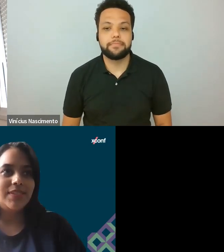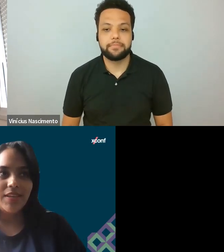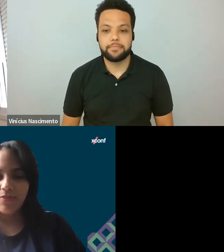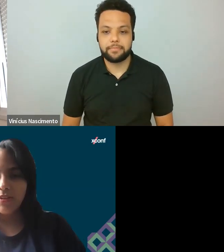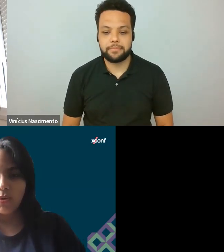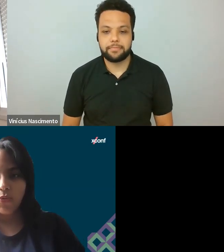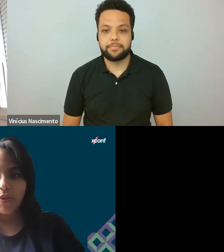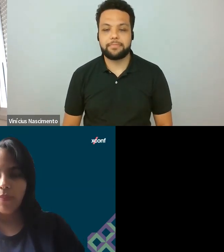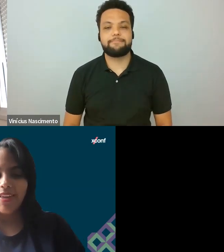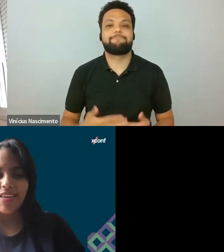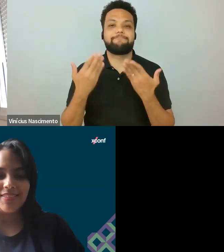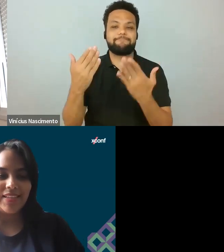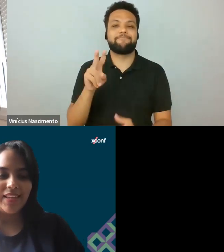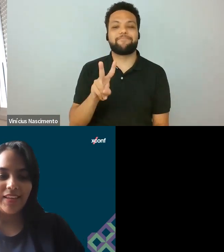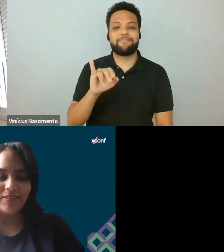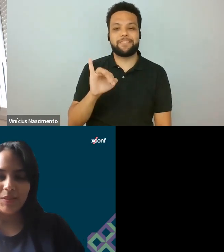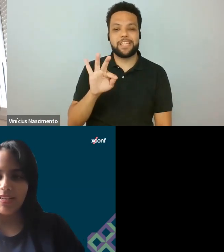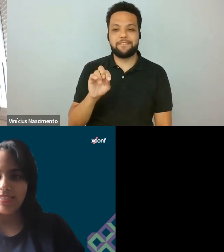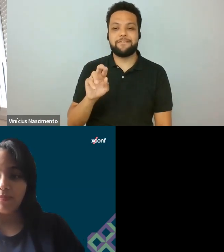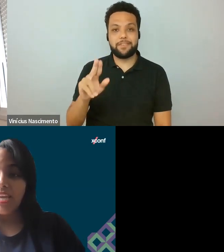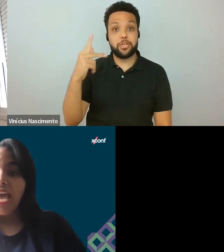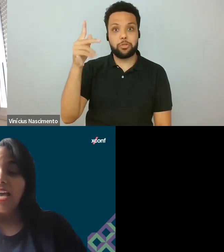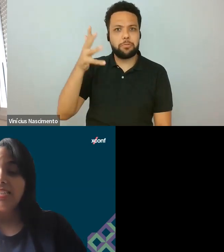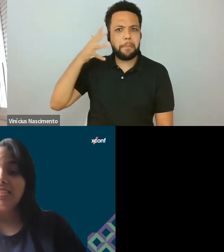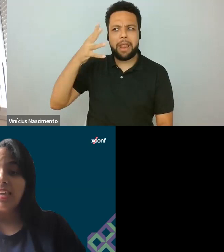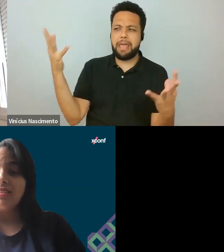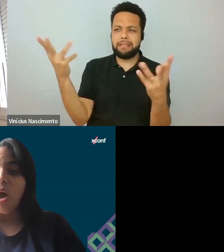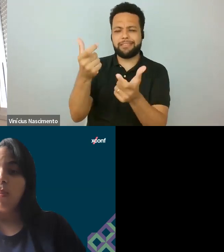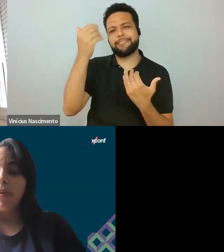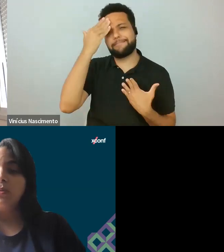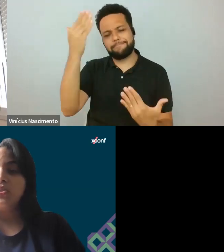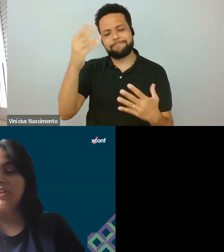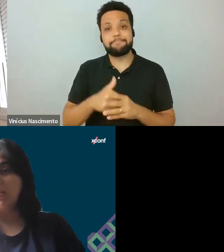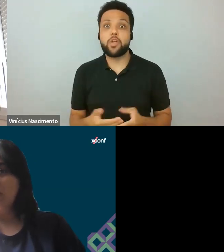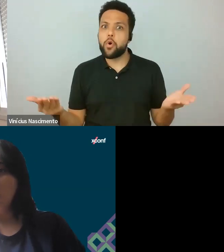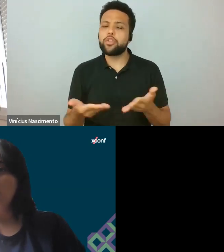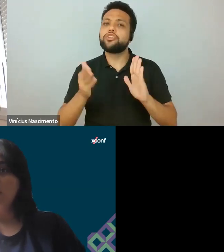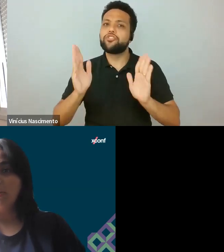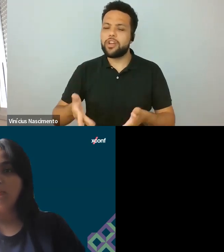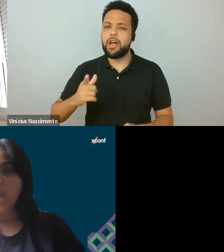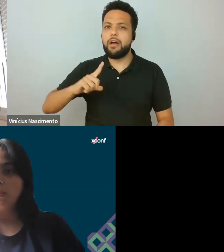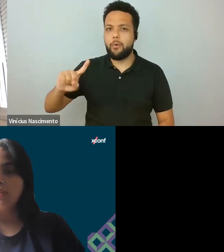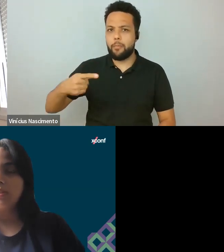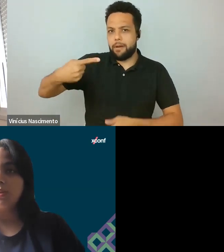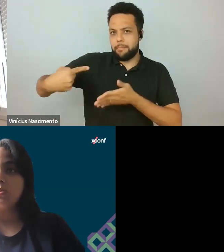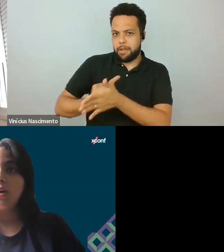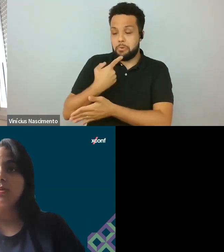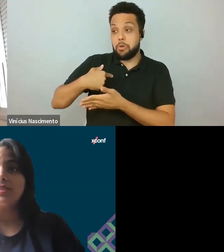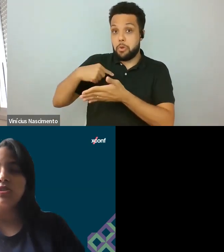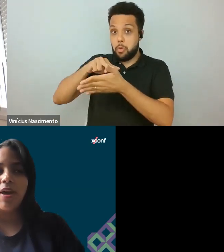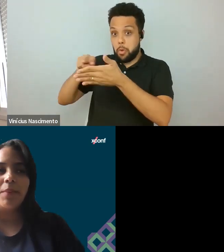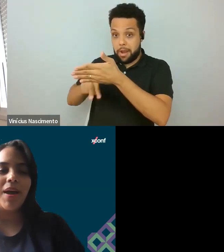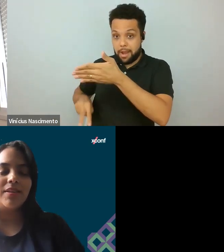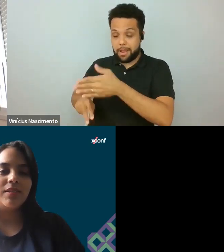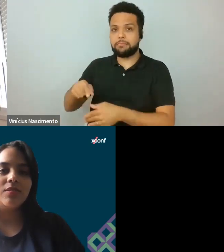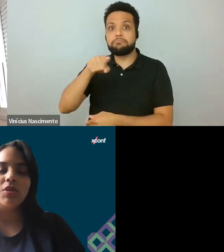Obrigada a você, Vitor. Foi uma excelente palestra. A gente tem já uma perguntinha aqui. Enquanto eu leio outras, pessoal,